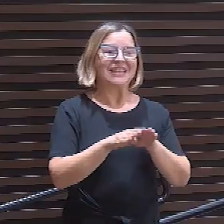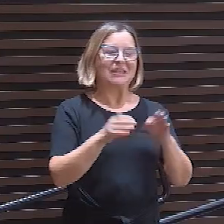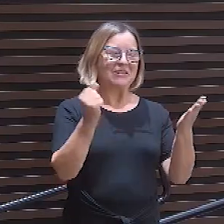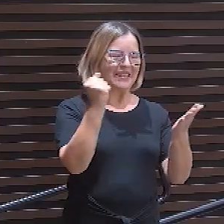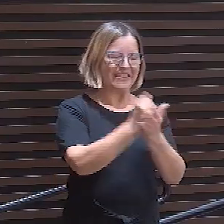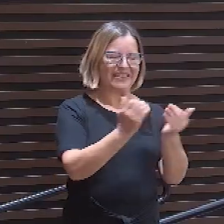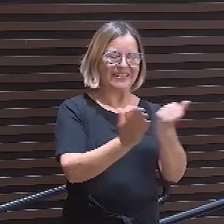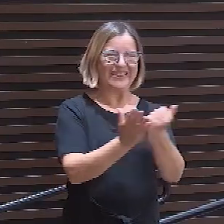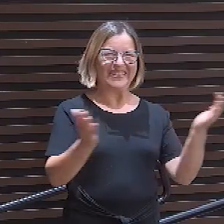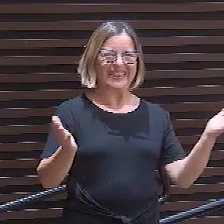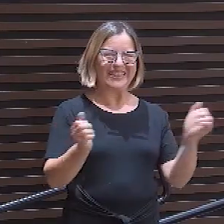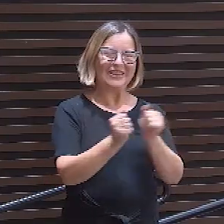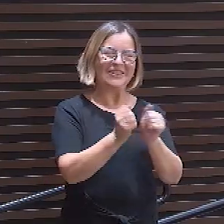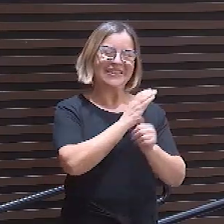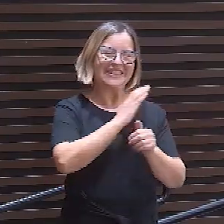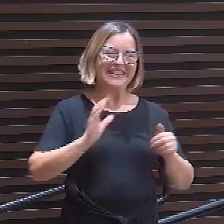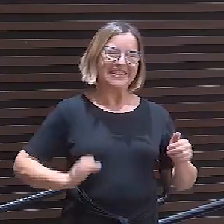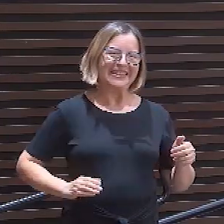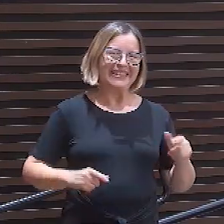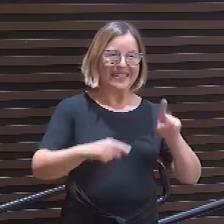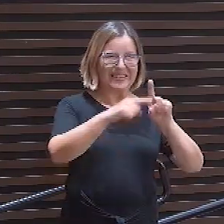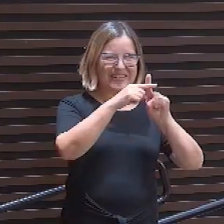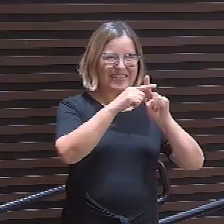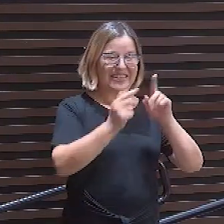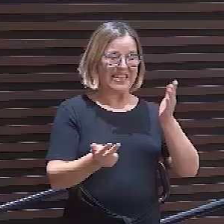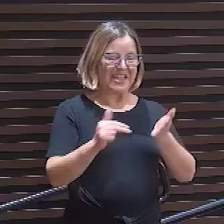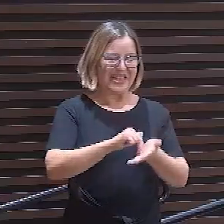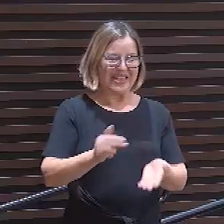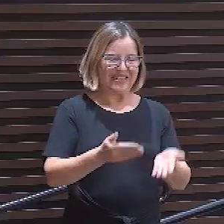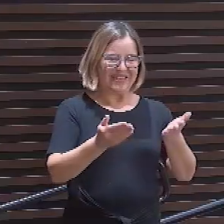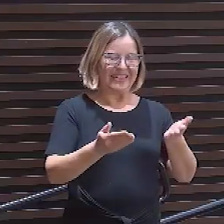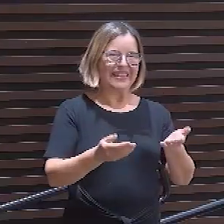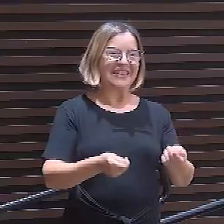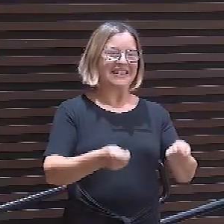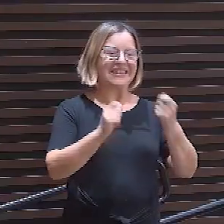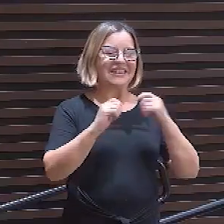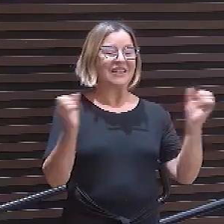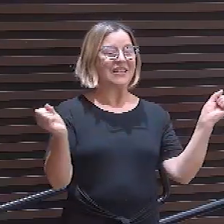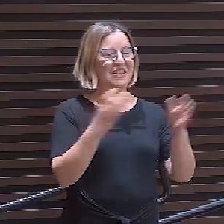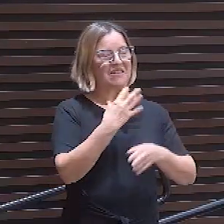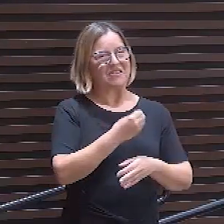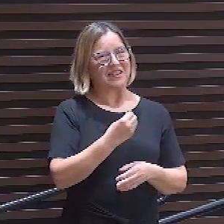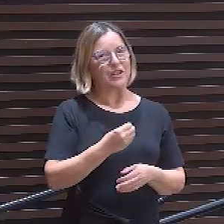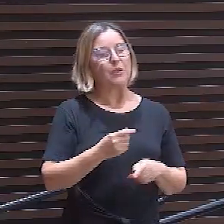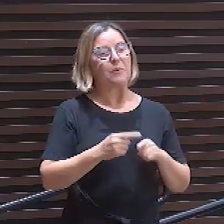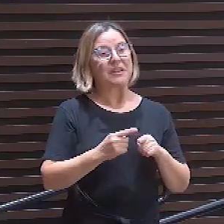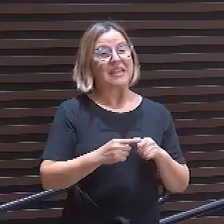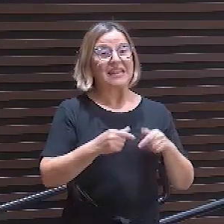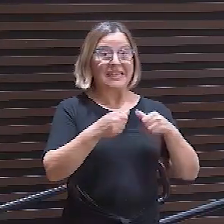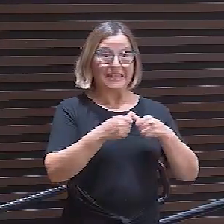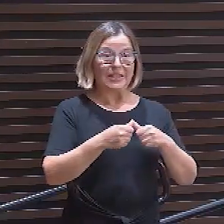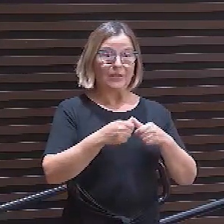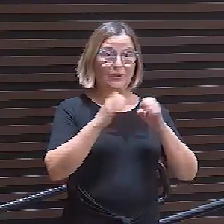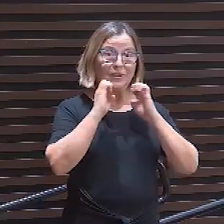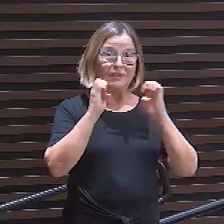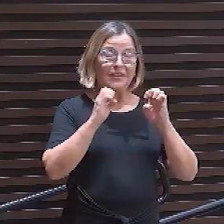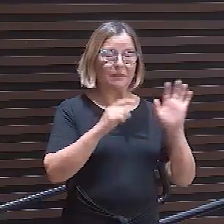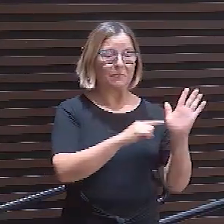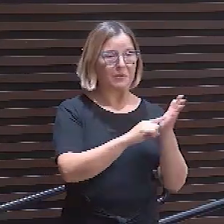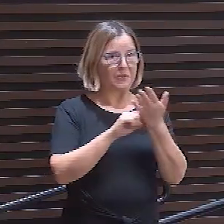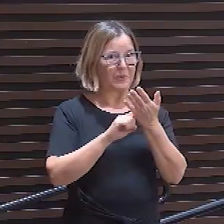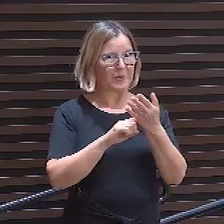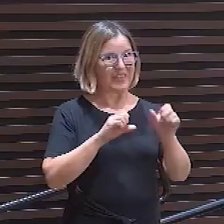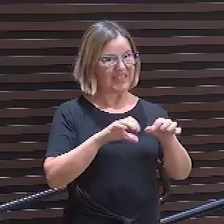cruz, e ressuscitado em novidade de vida, porque isso é que o Evangelho me mostrou e me ensina, é um Evangelho